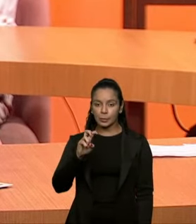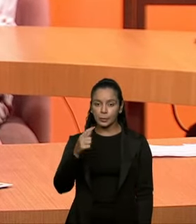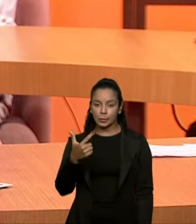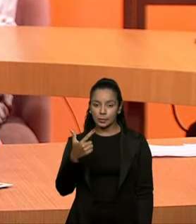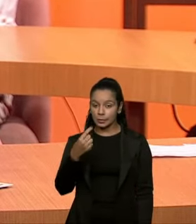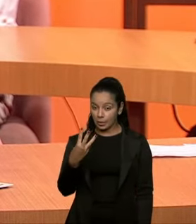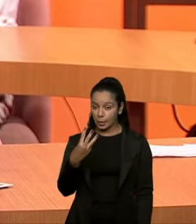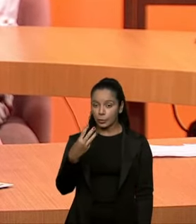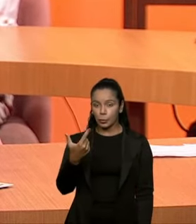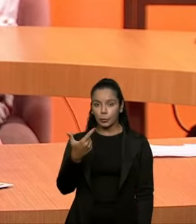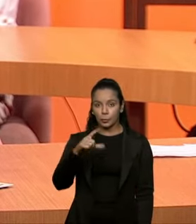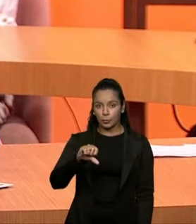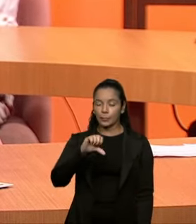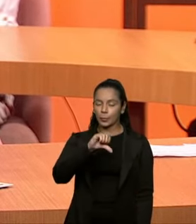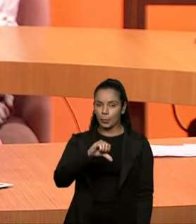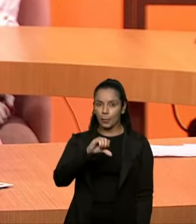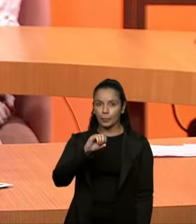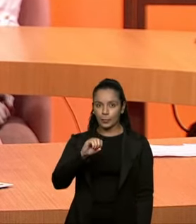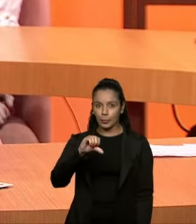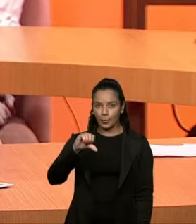219-9903-5329.